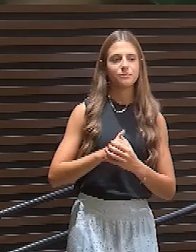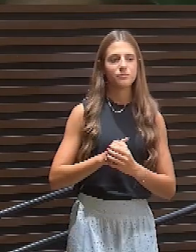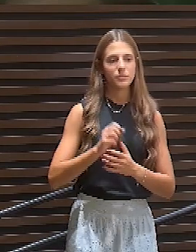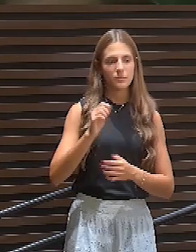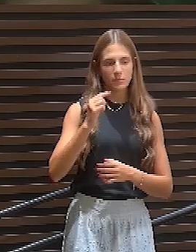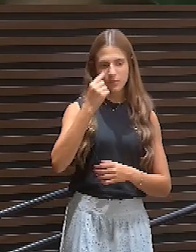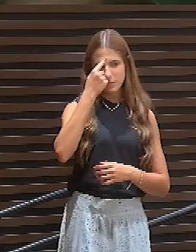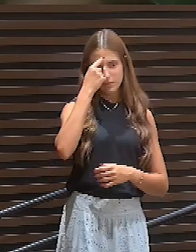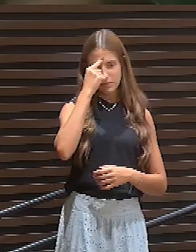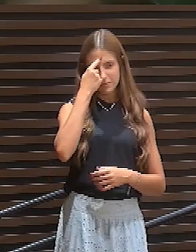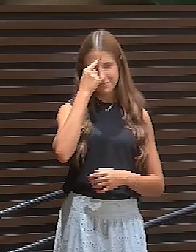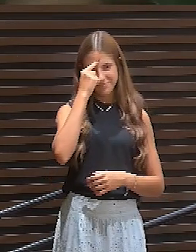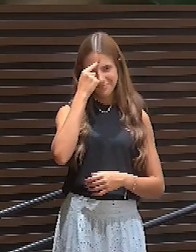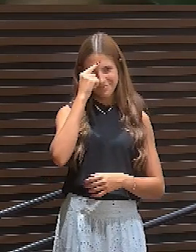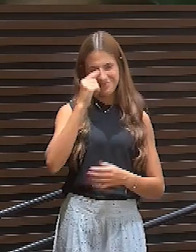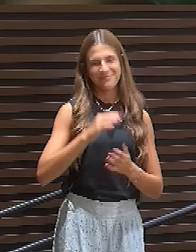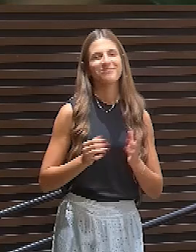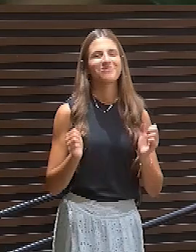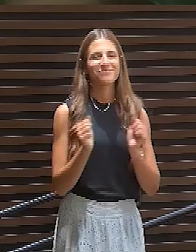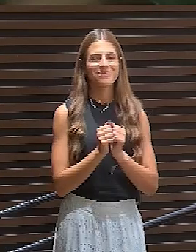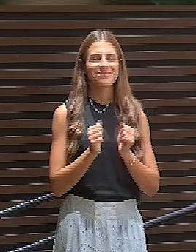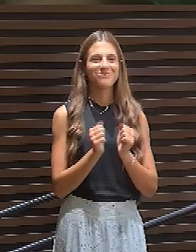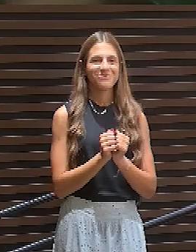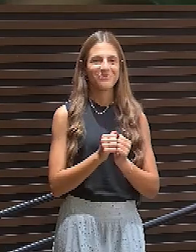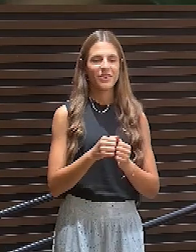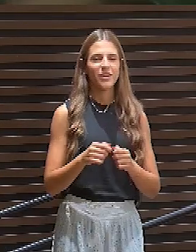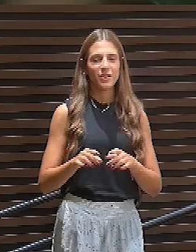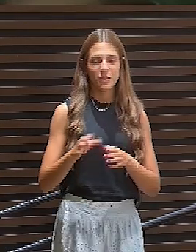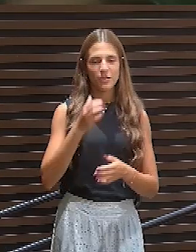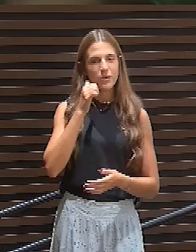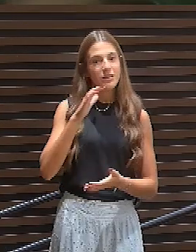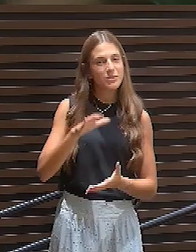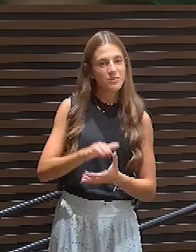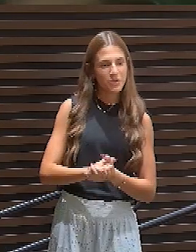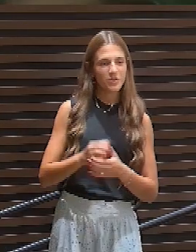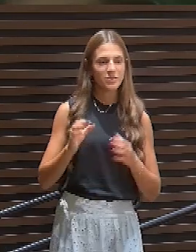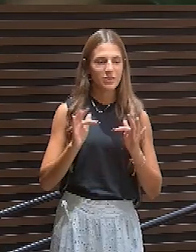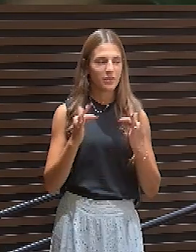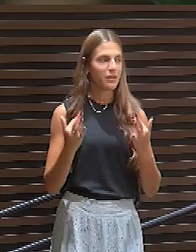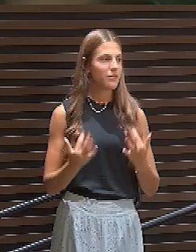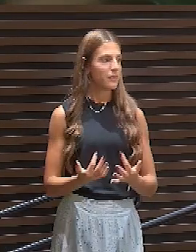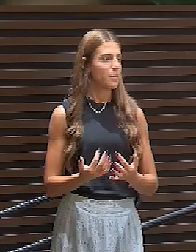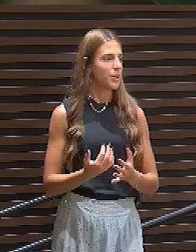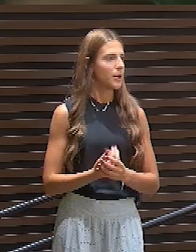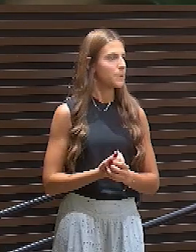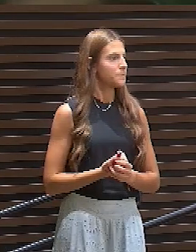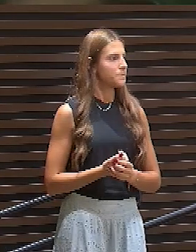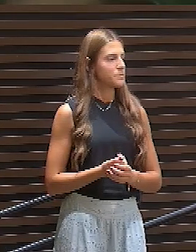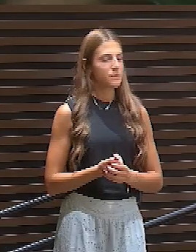sua esposa e seus filhos. Décadas de lutas.